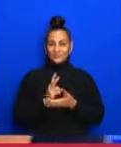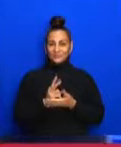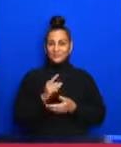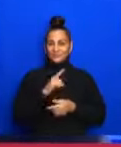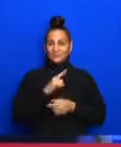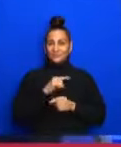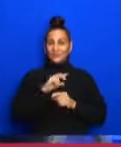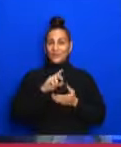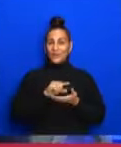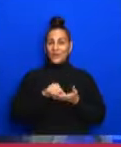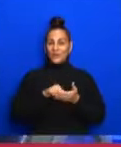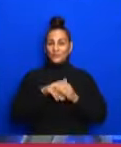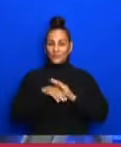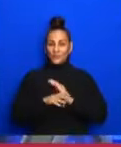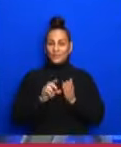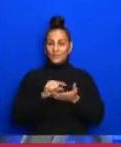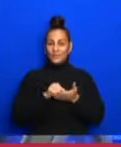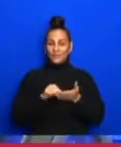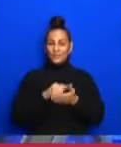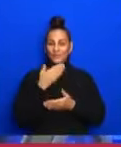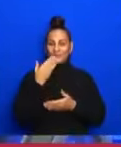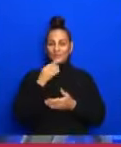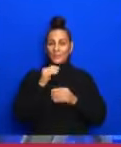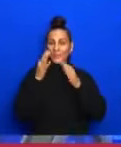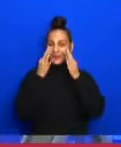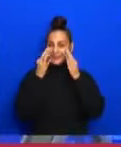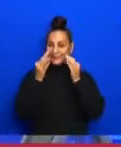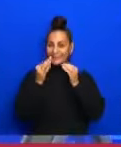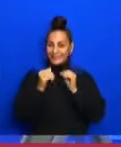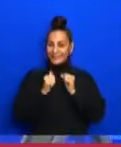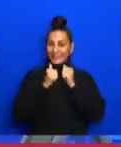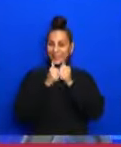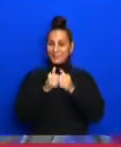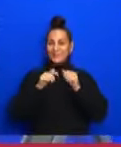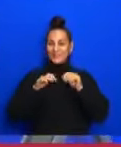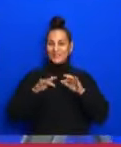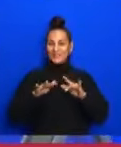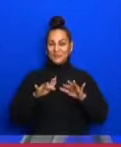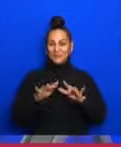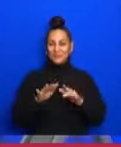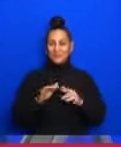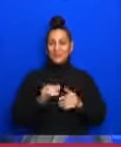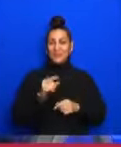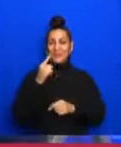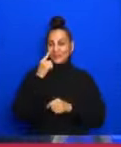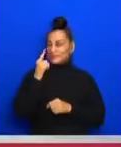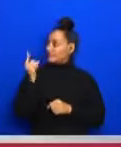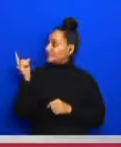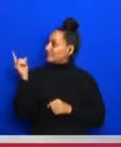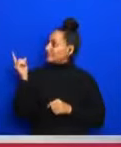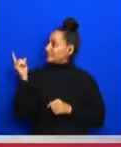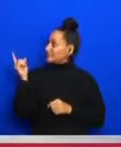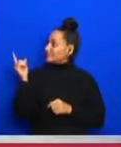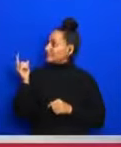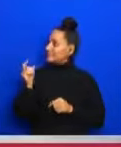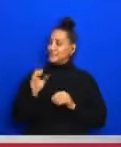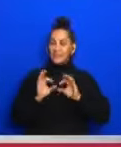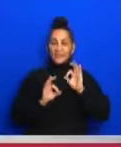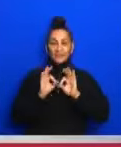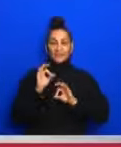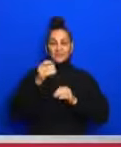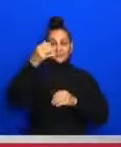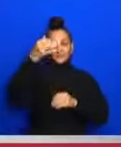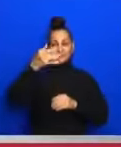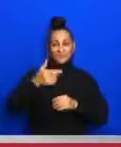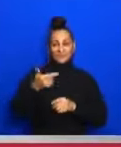ainda teremos Lotomania e Loto Fácil. Fique atento à nossa transmissão. Aí no detalhe, as bolas